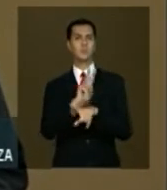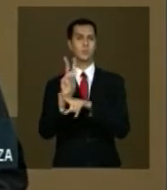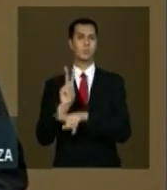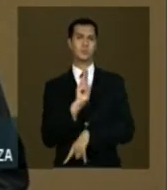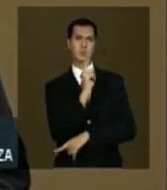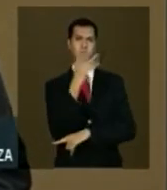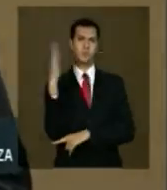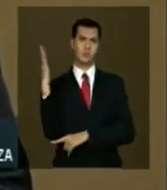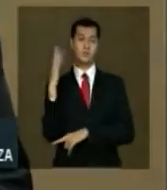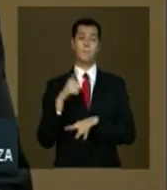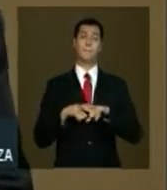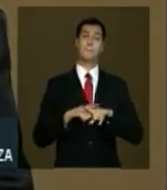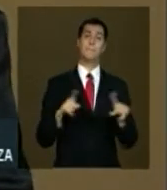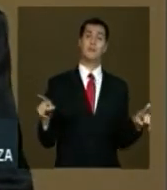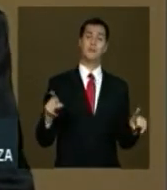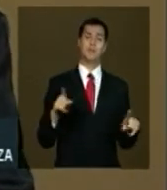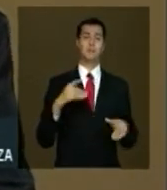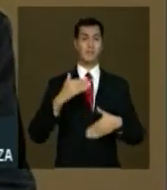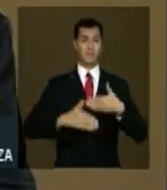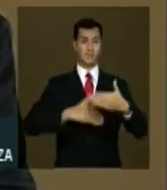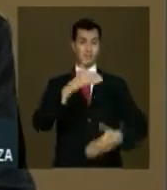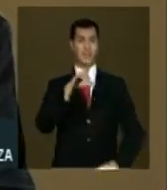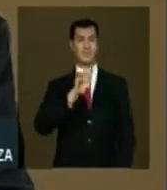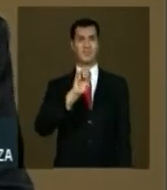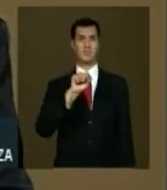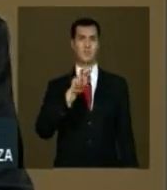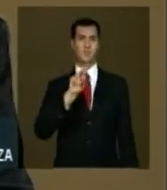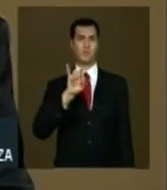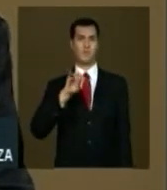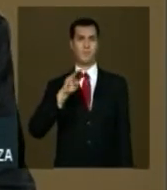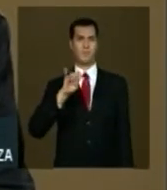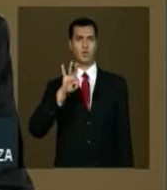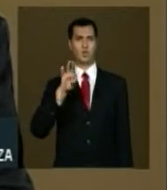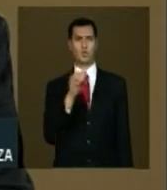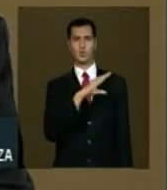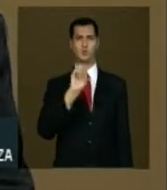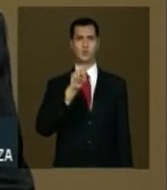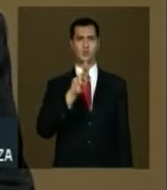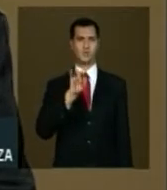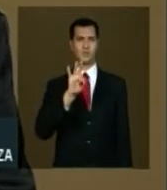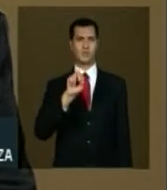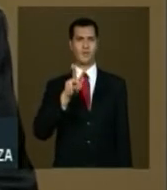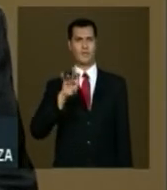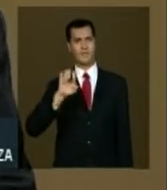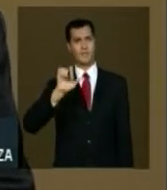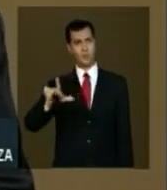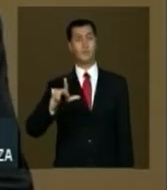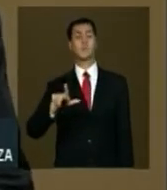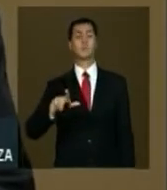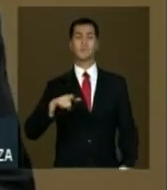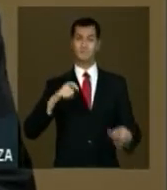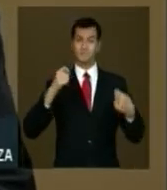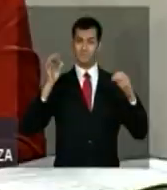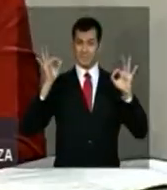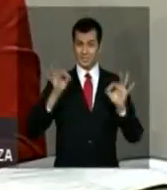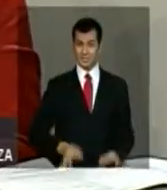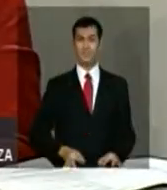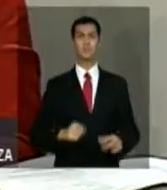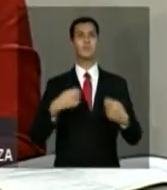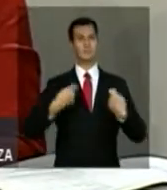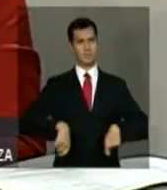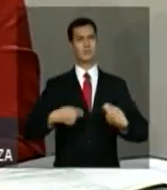única forma de construir um desenvolvimento de fato sustentável de fato duradouro é com inclusão